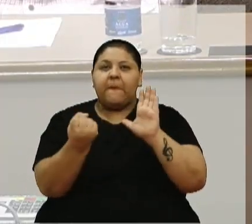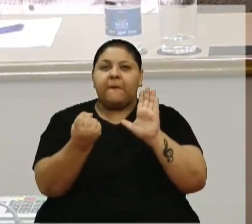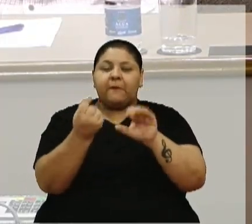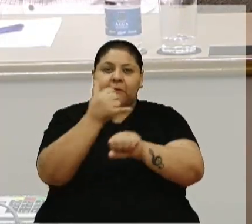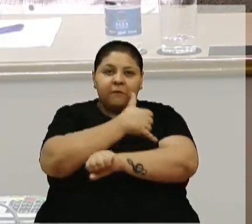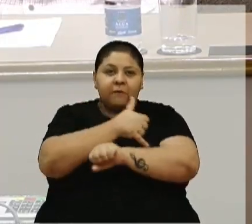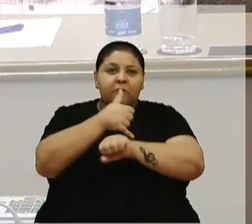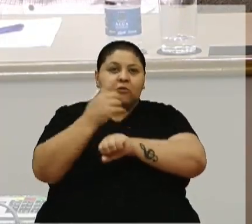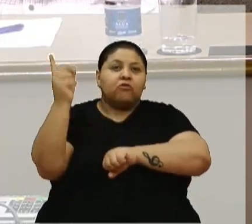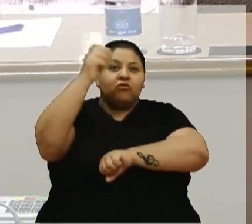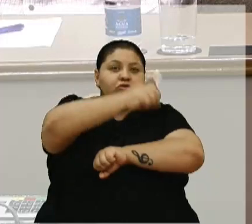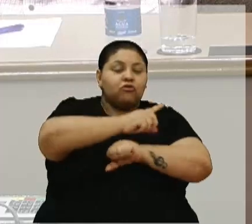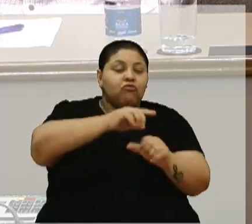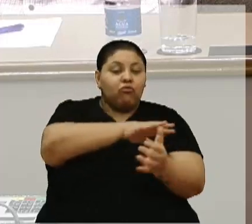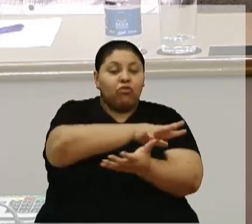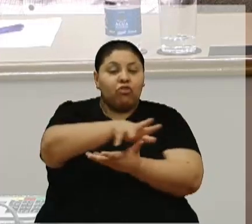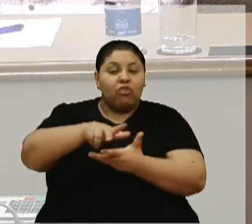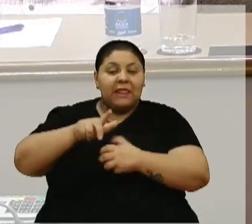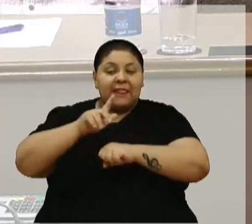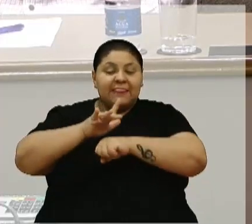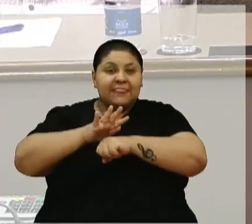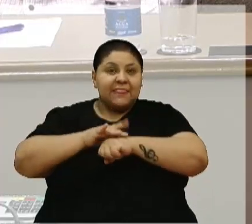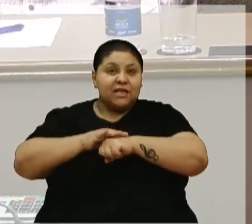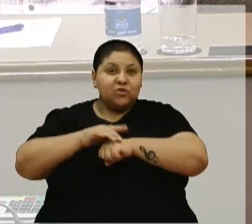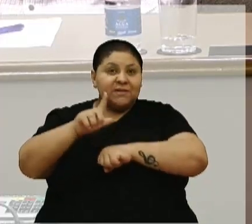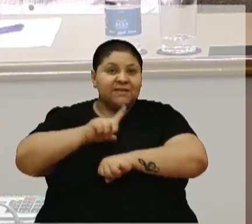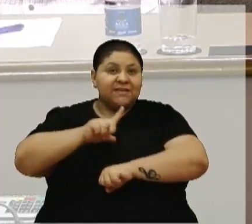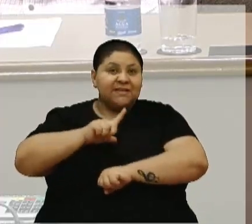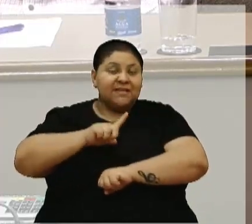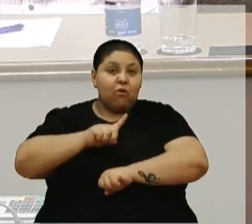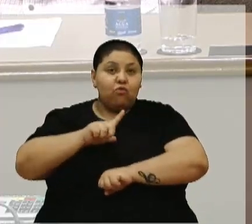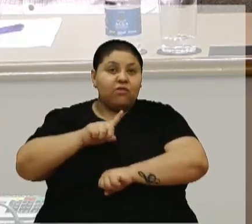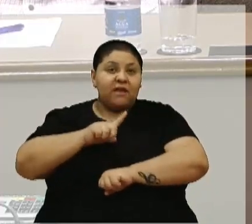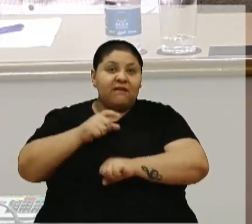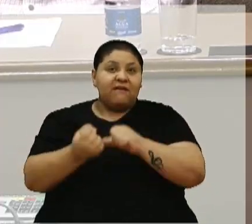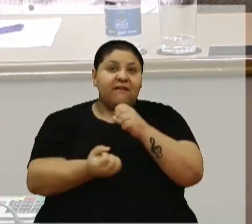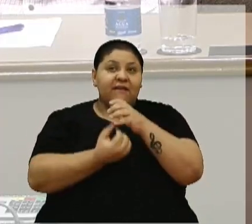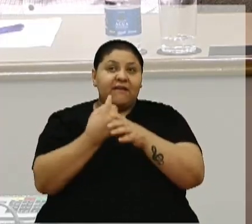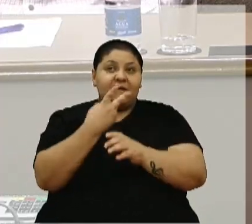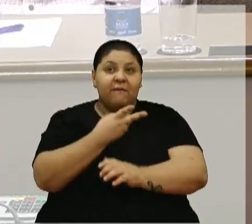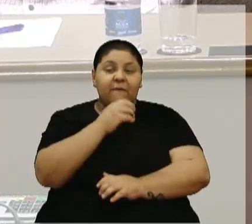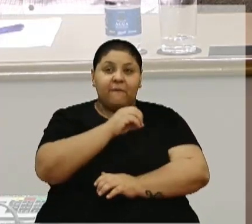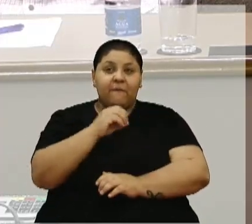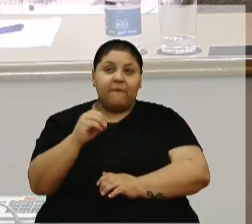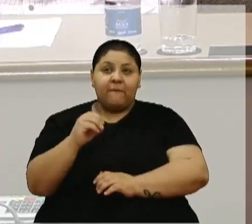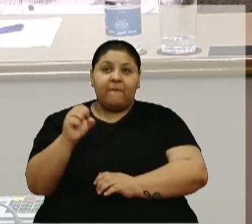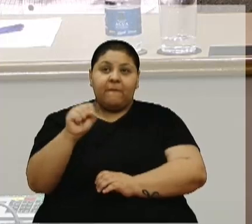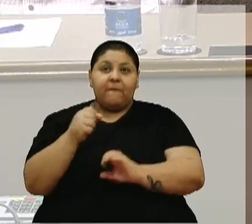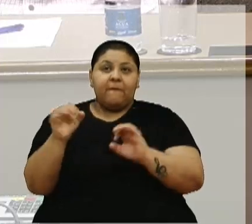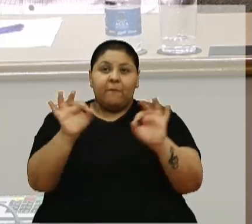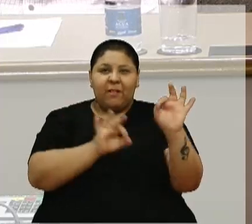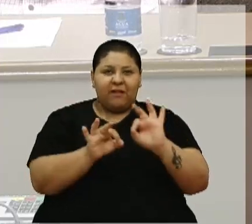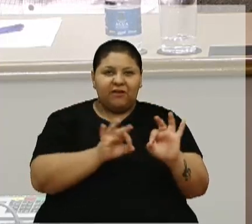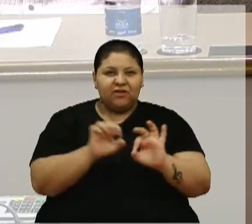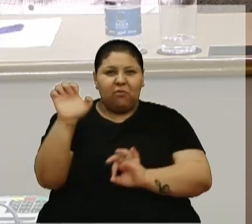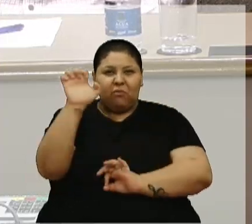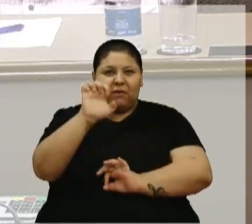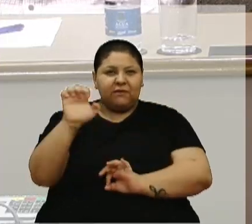passagem do Dia Mundial das Doenças Raras, data criada em 2008 pela Organização Europeia de Doenças